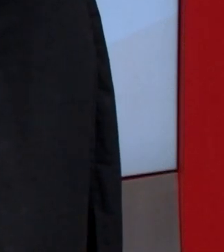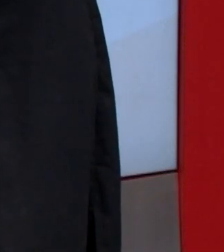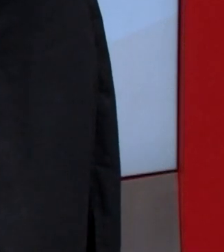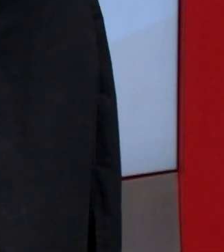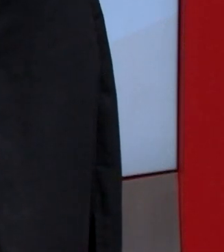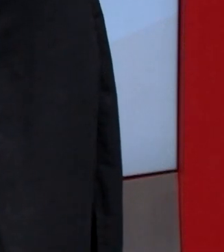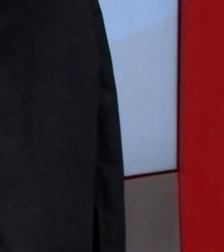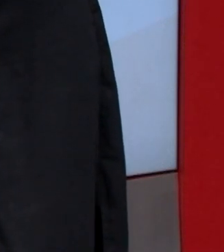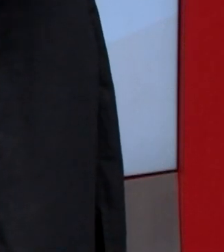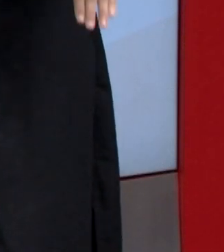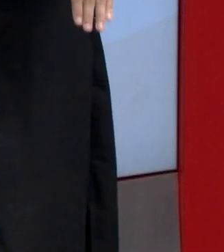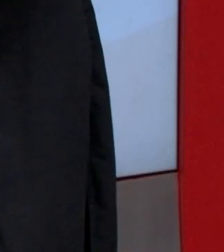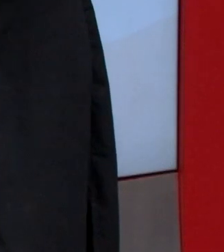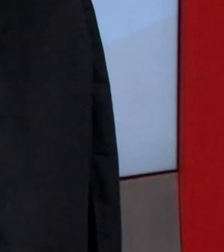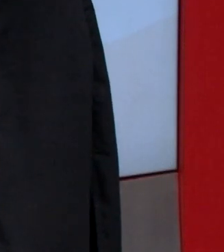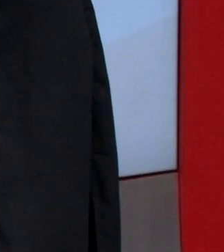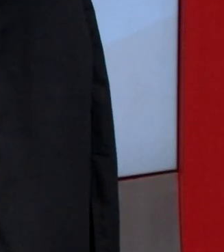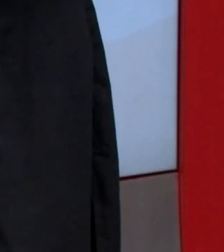Jesus,